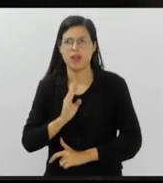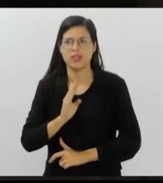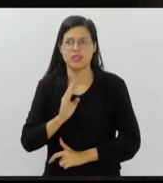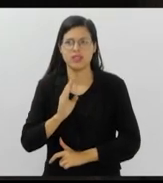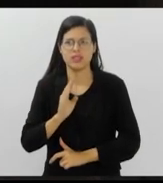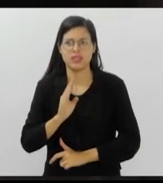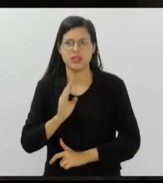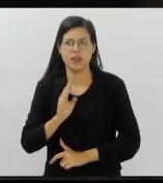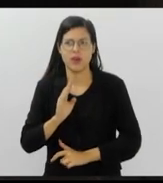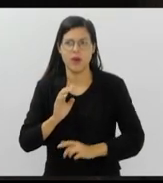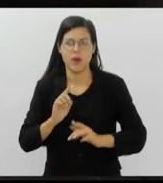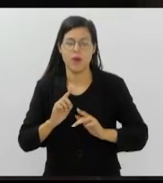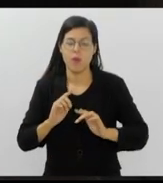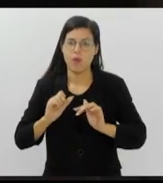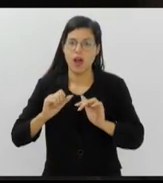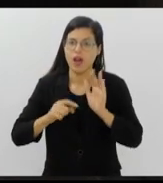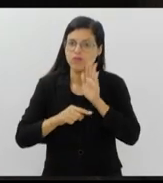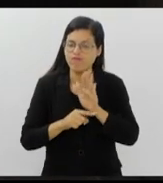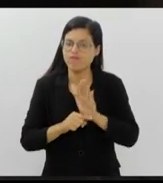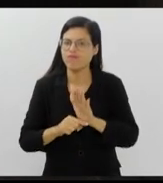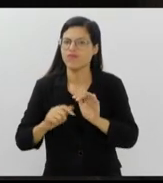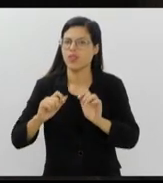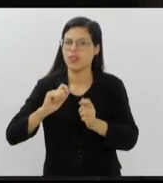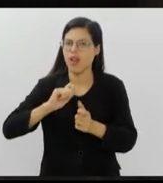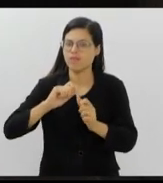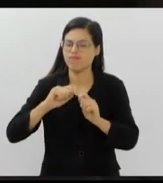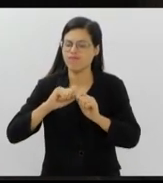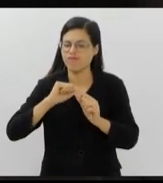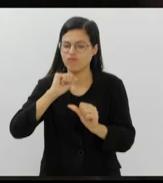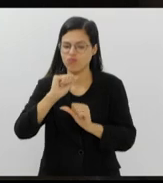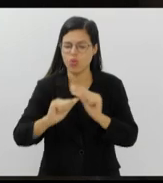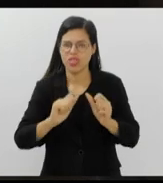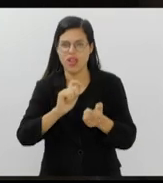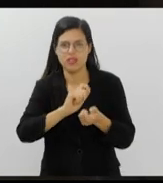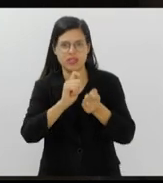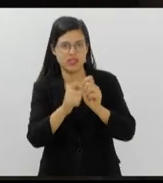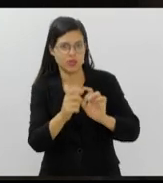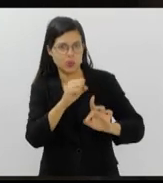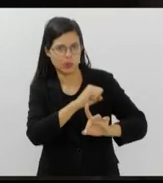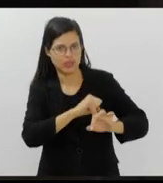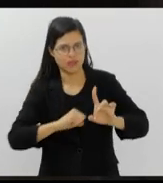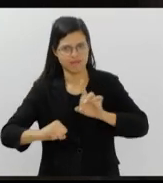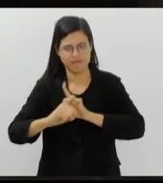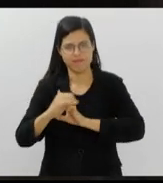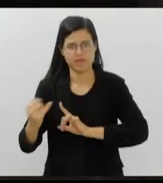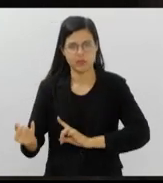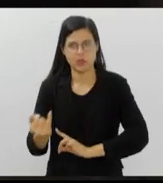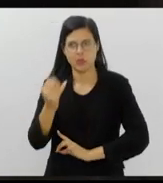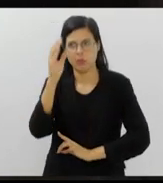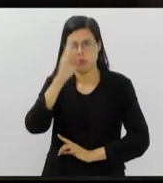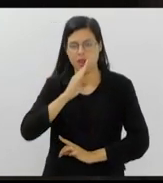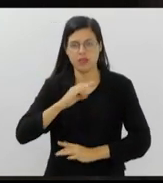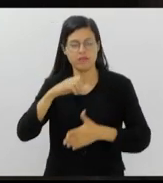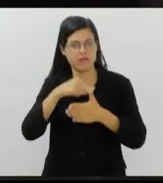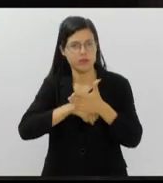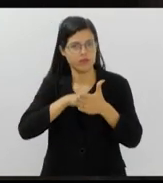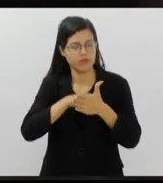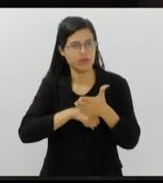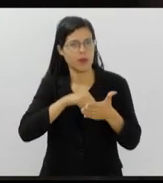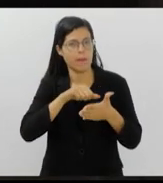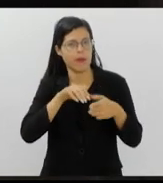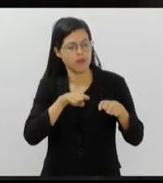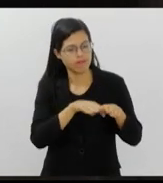as mudanças sociais importantes para o Brasil na luta pela igualdade de